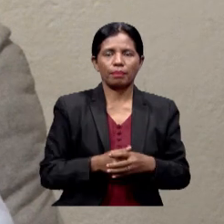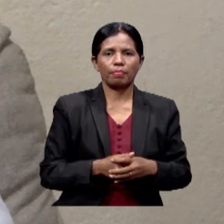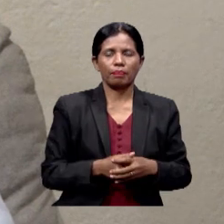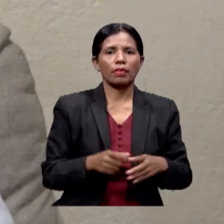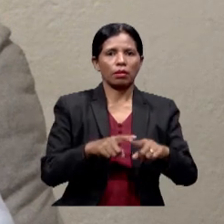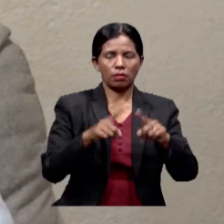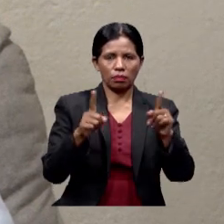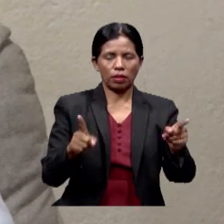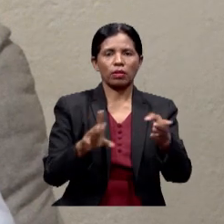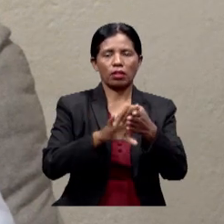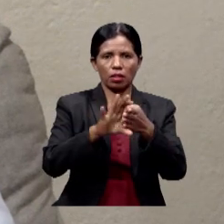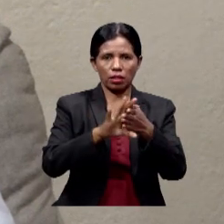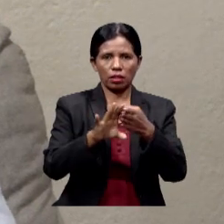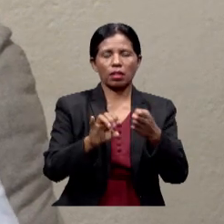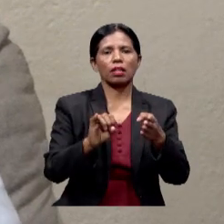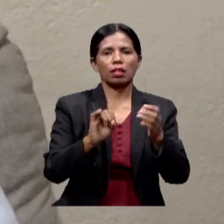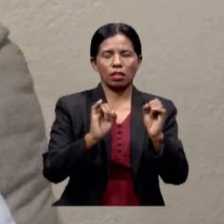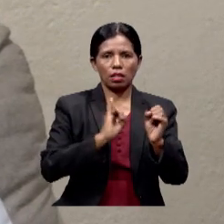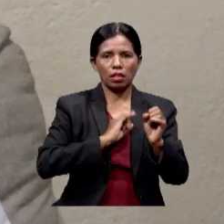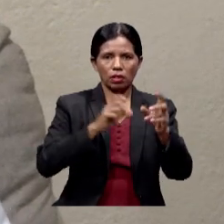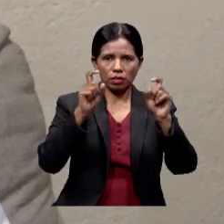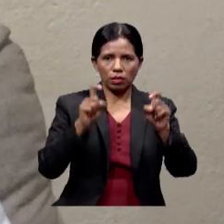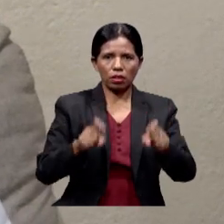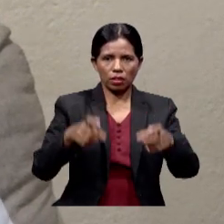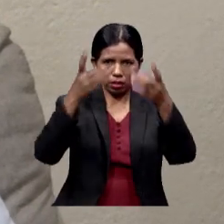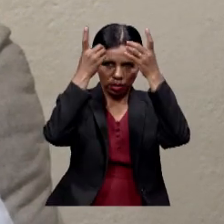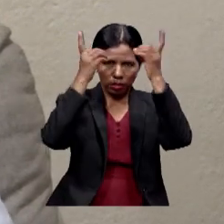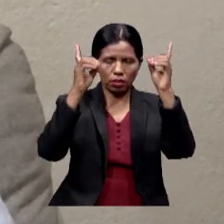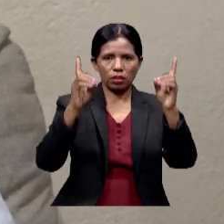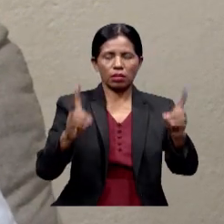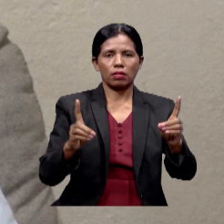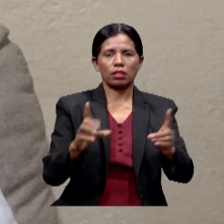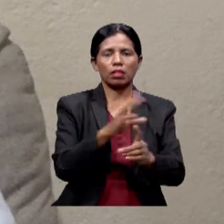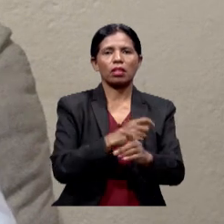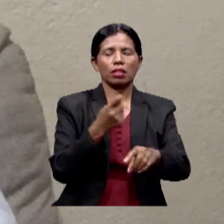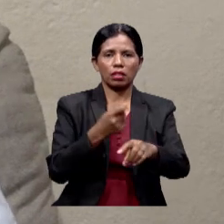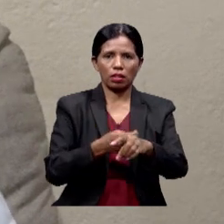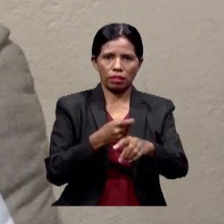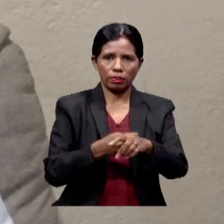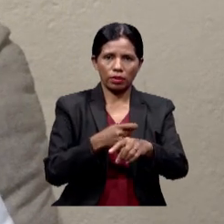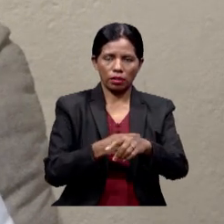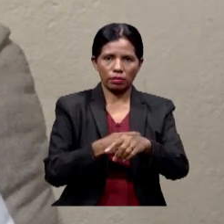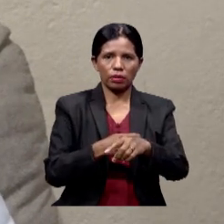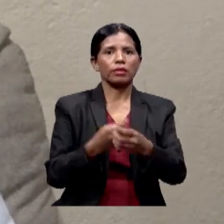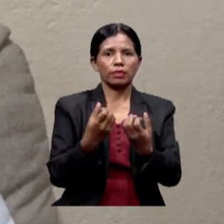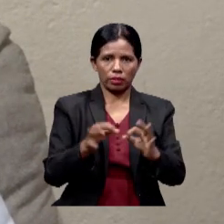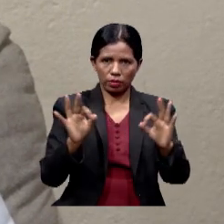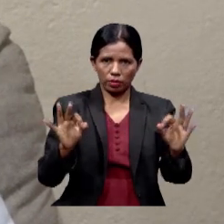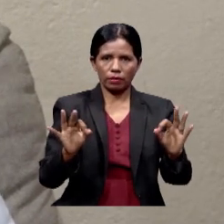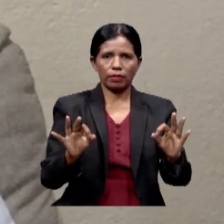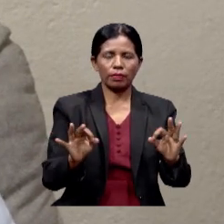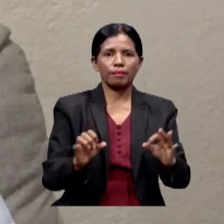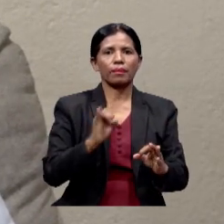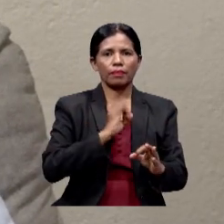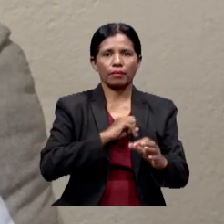ho despacho ida ne hau tem que hola decisão ida e dentro de prazo curto para tonune